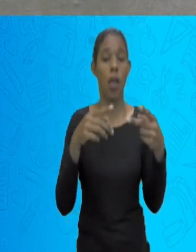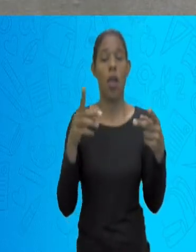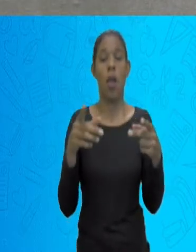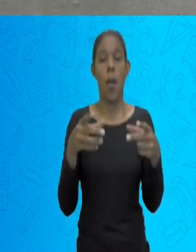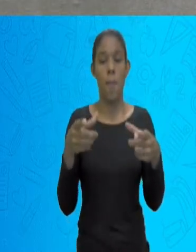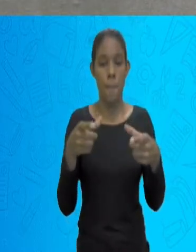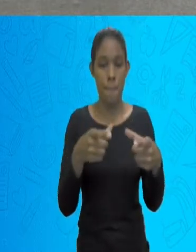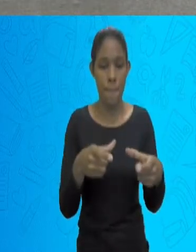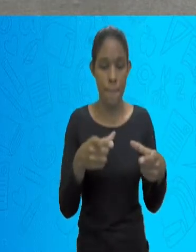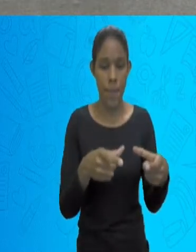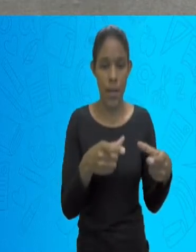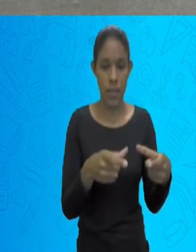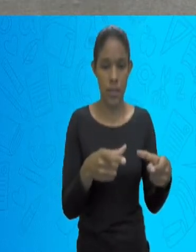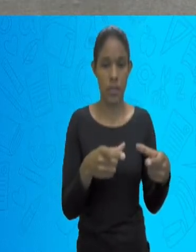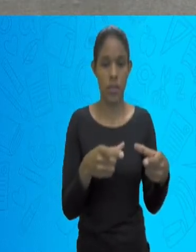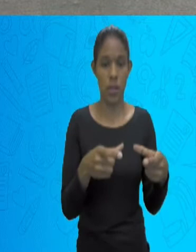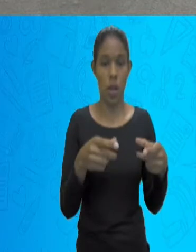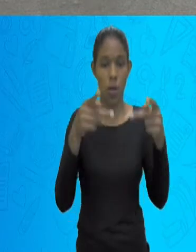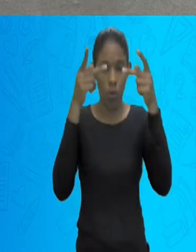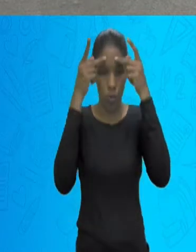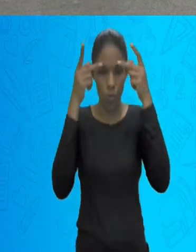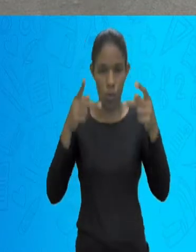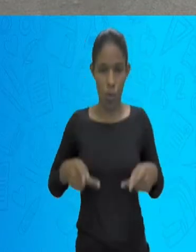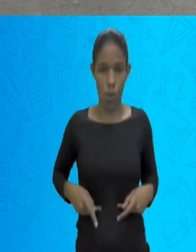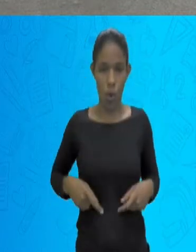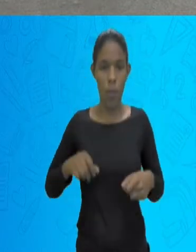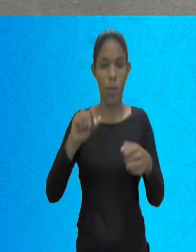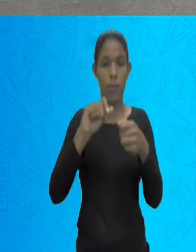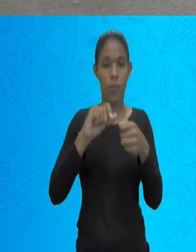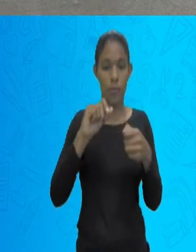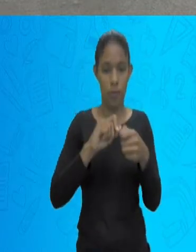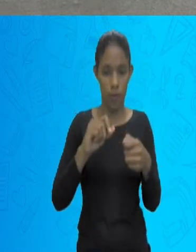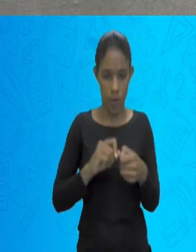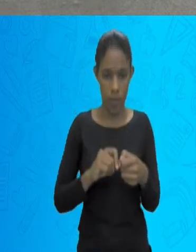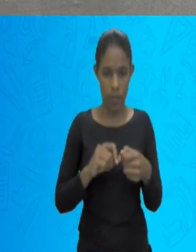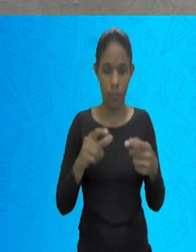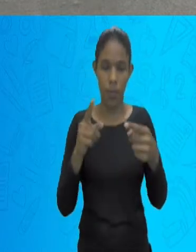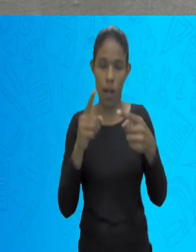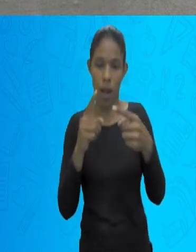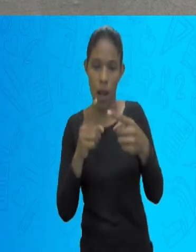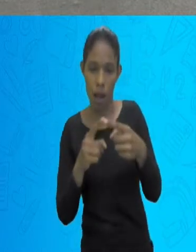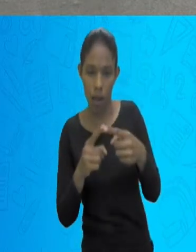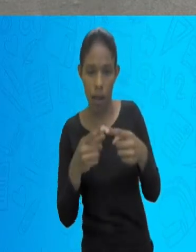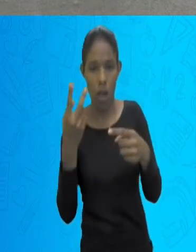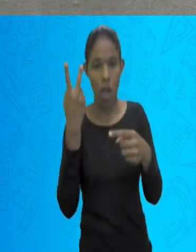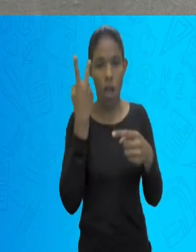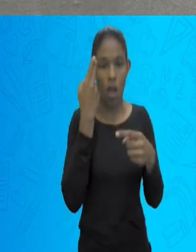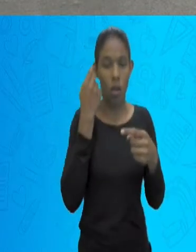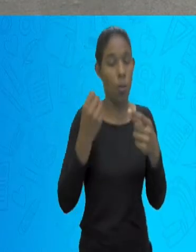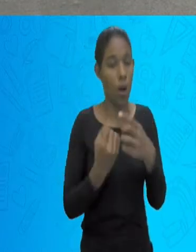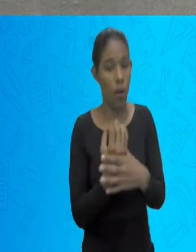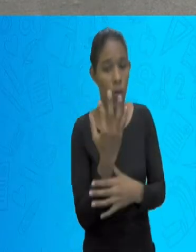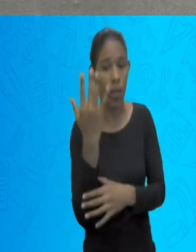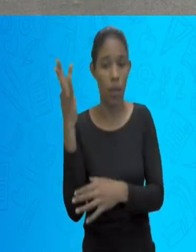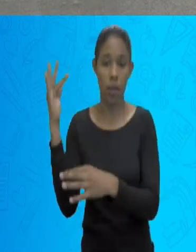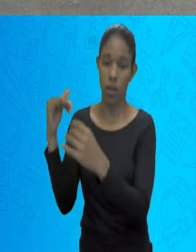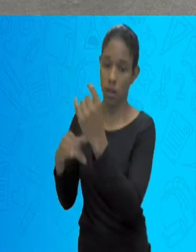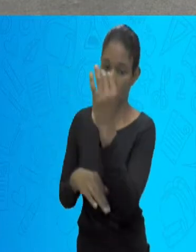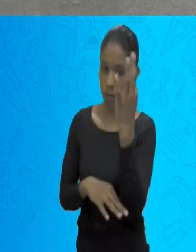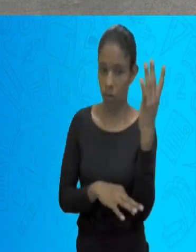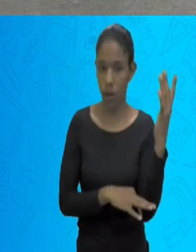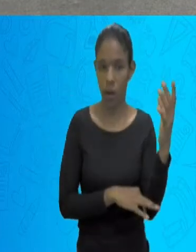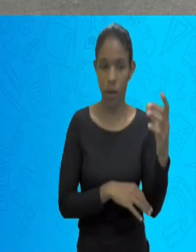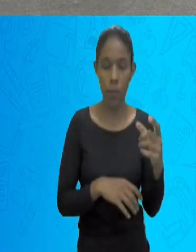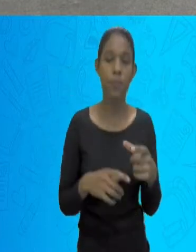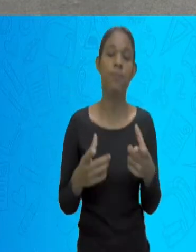duas situações. Apareceram para a gente tanto imagens naturais quanto imagens humanizadas. Vamos aprender o que